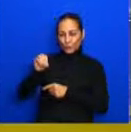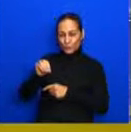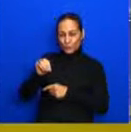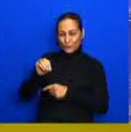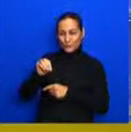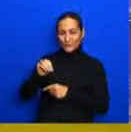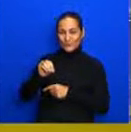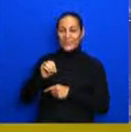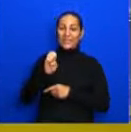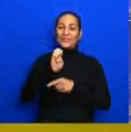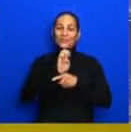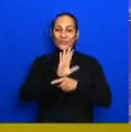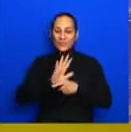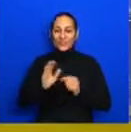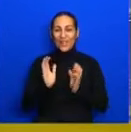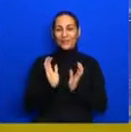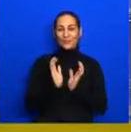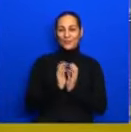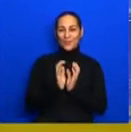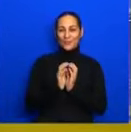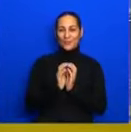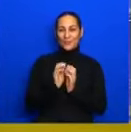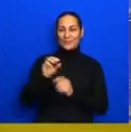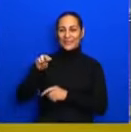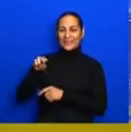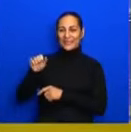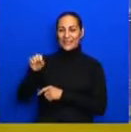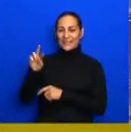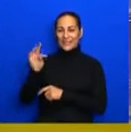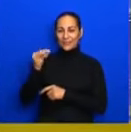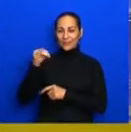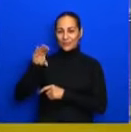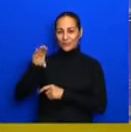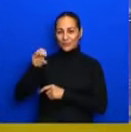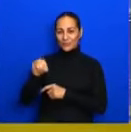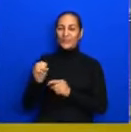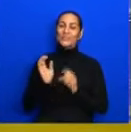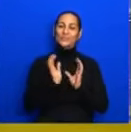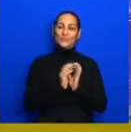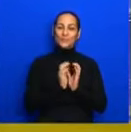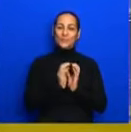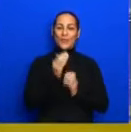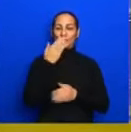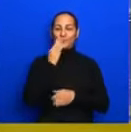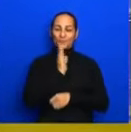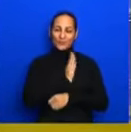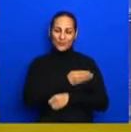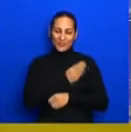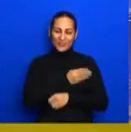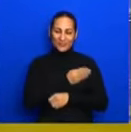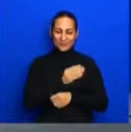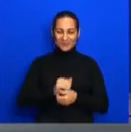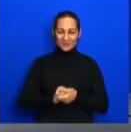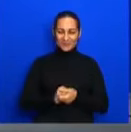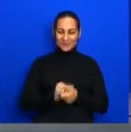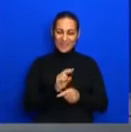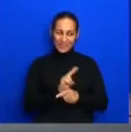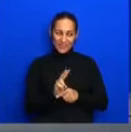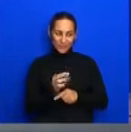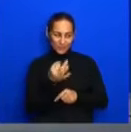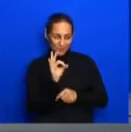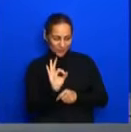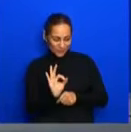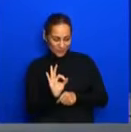Náutico de Pernambuco. Náutico de Pernambuco é o time do coração. As